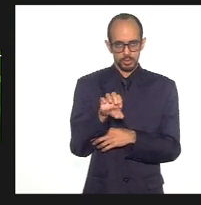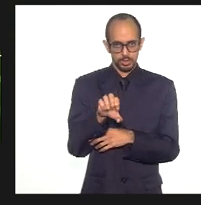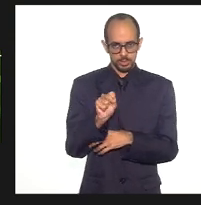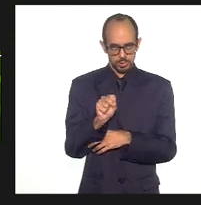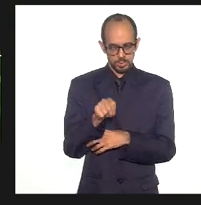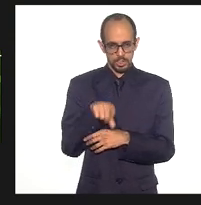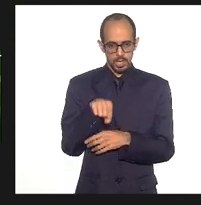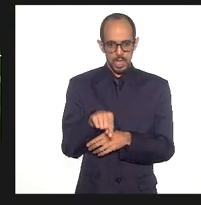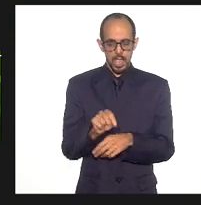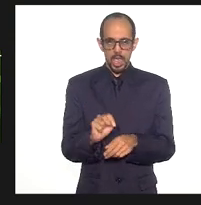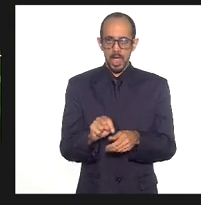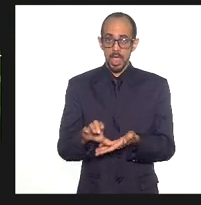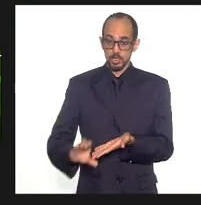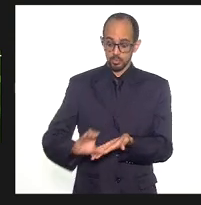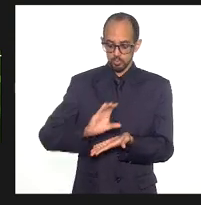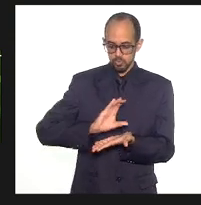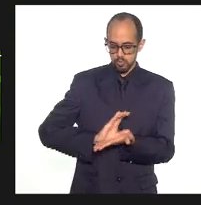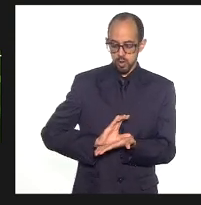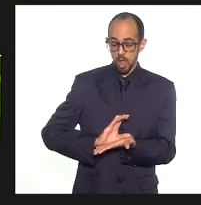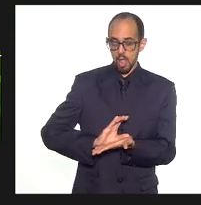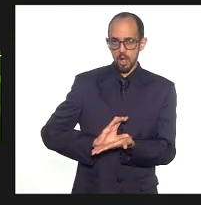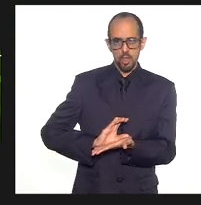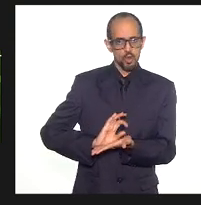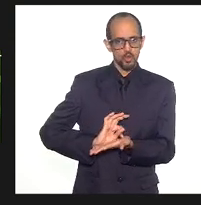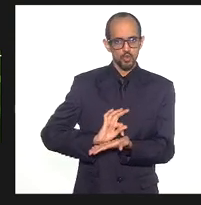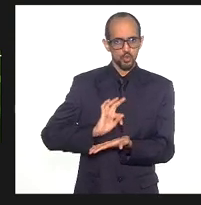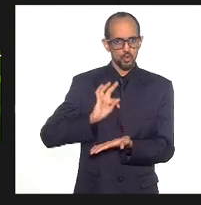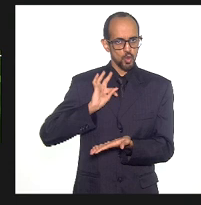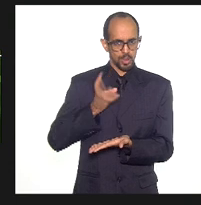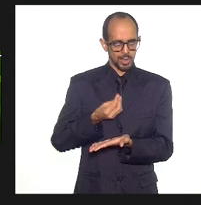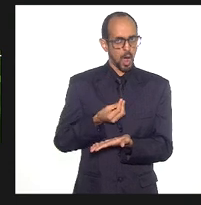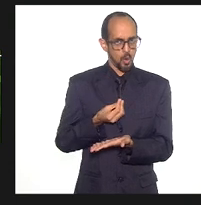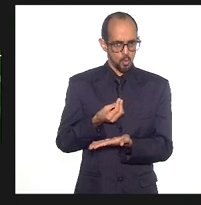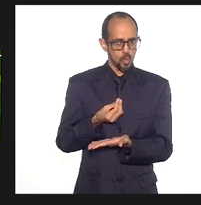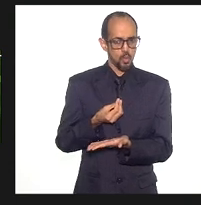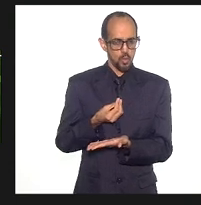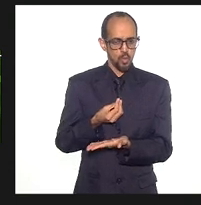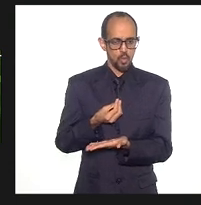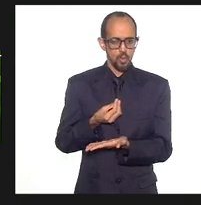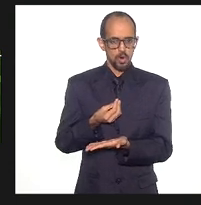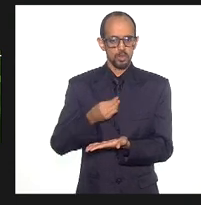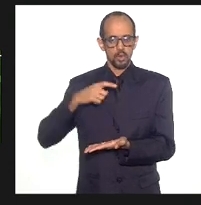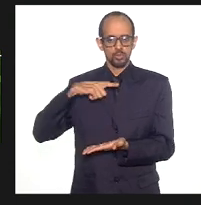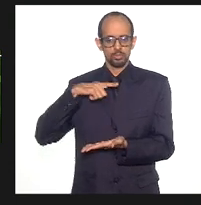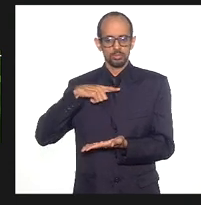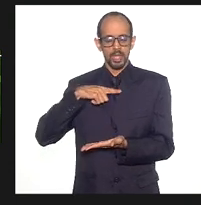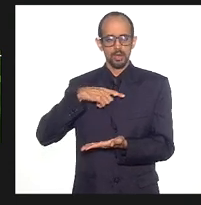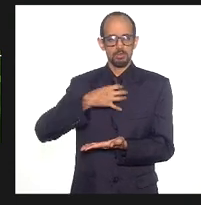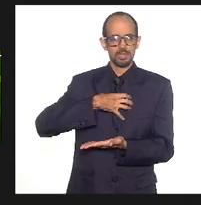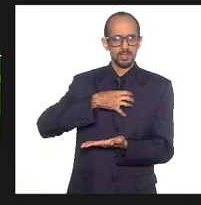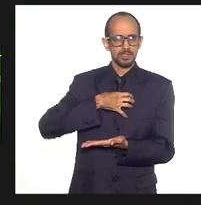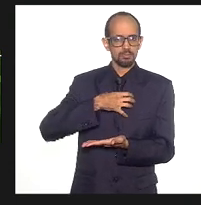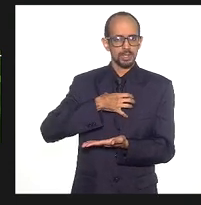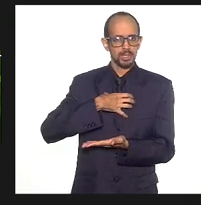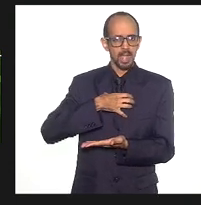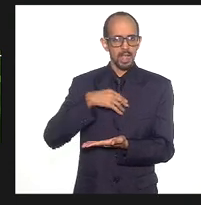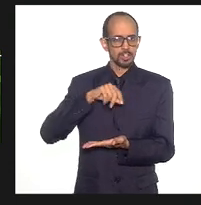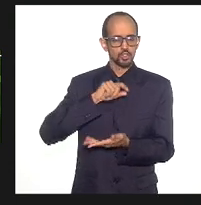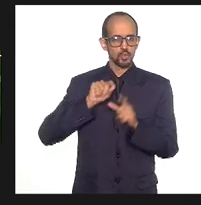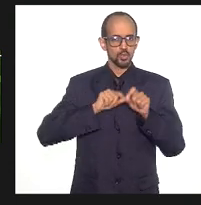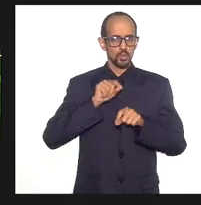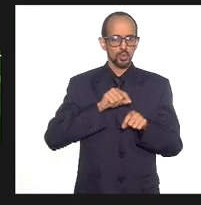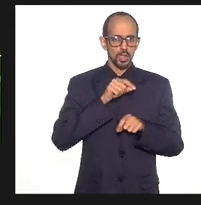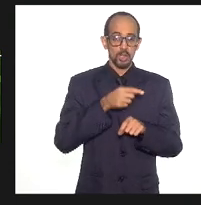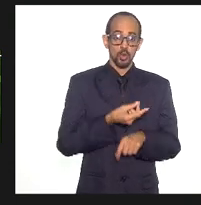do campo. Então, há uma sensibilidade muito grande a preço e eles acompanham a tendência